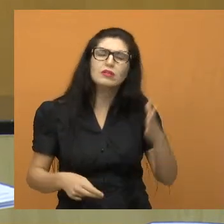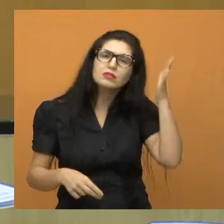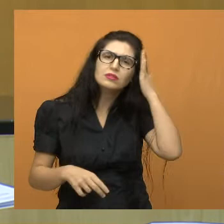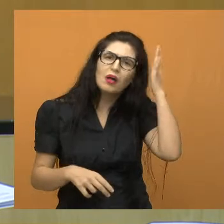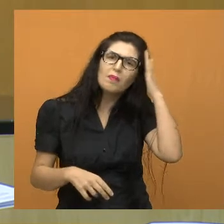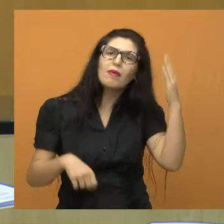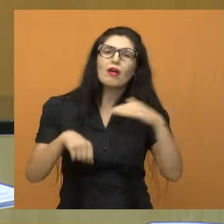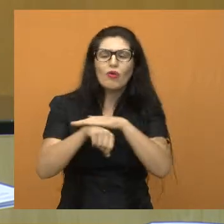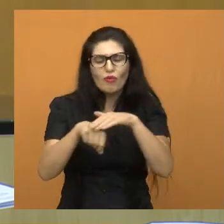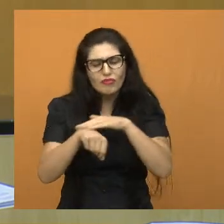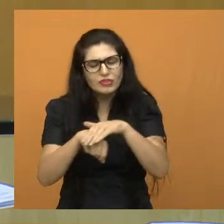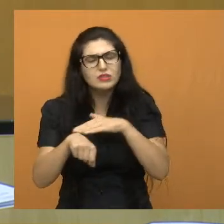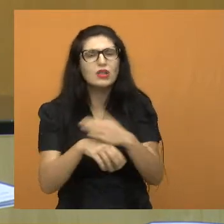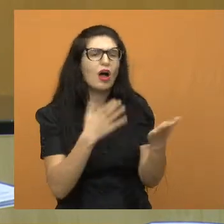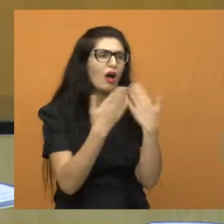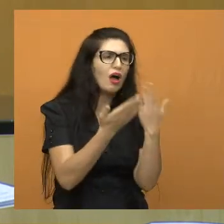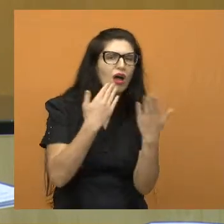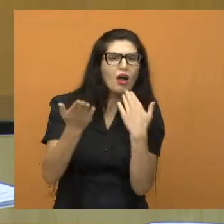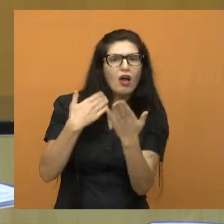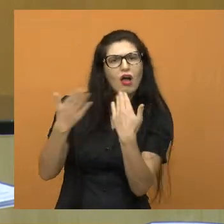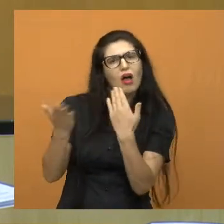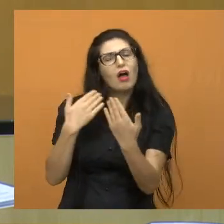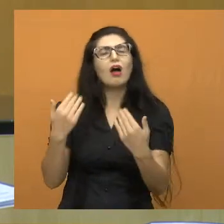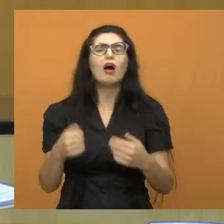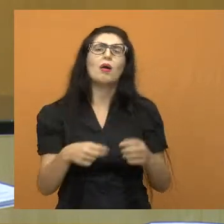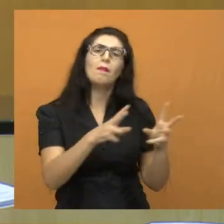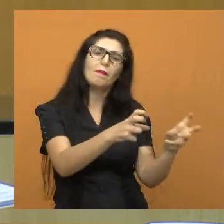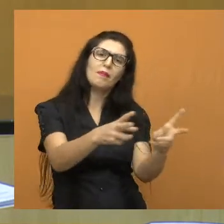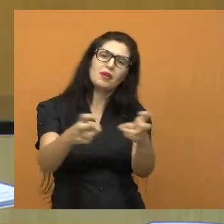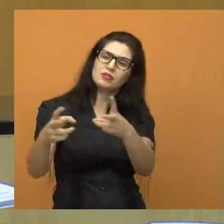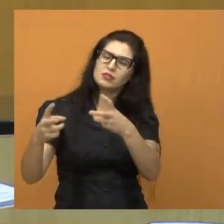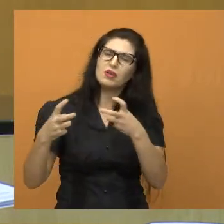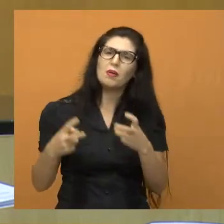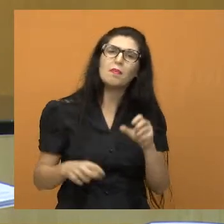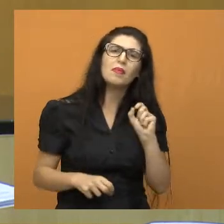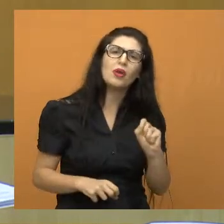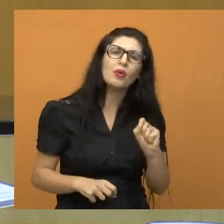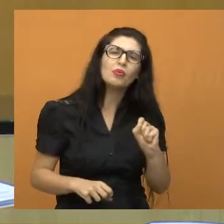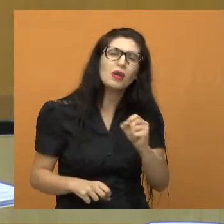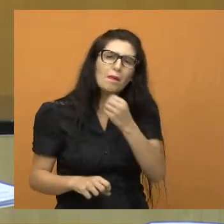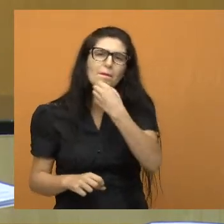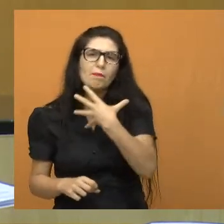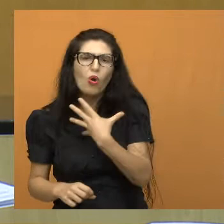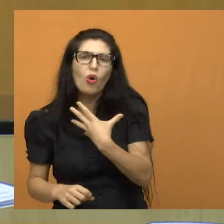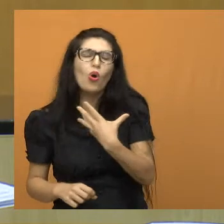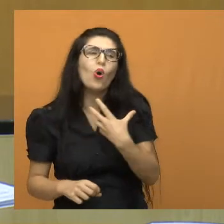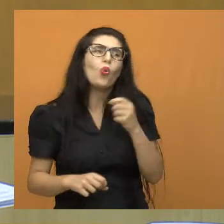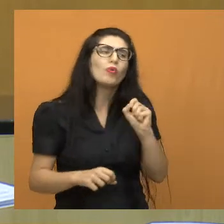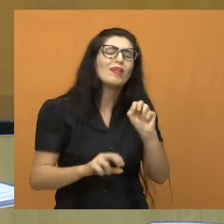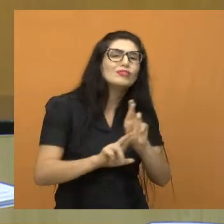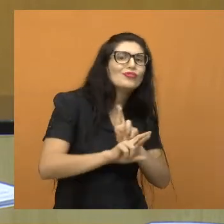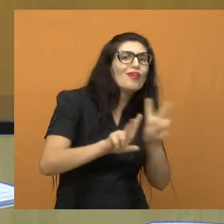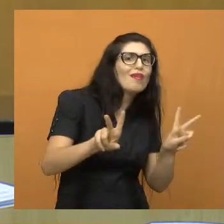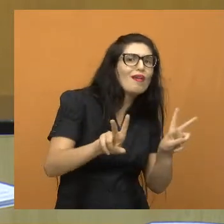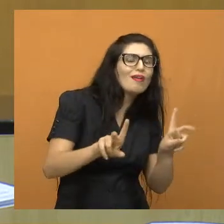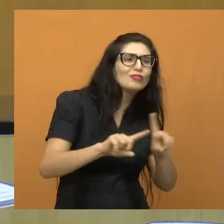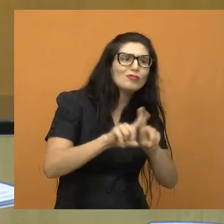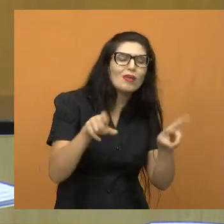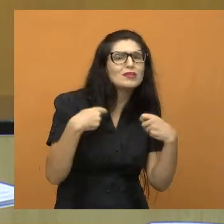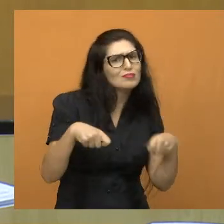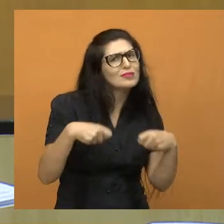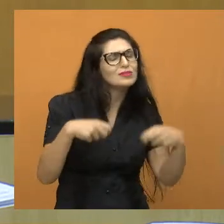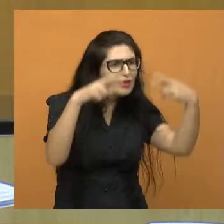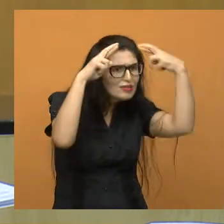saber conversar, saber perceber aquilo que soma, aquilo que de fato é a diferença, mas